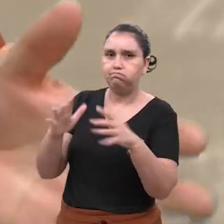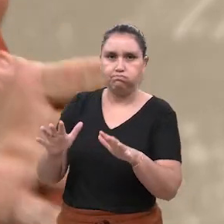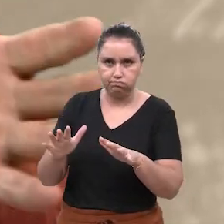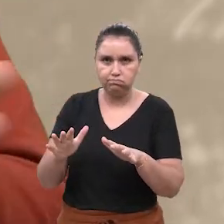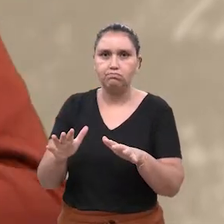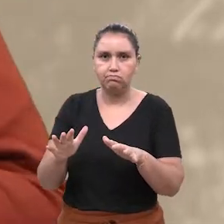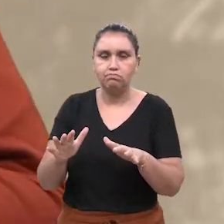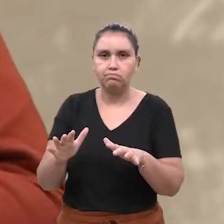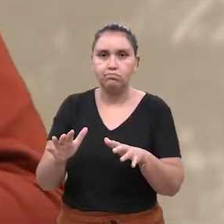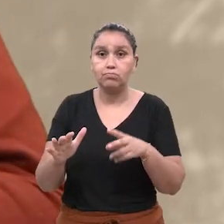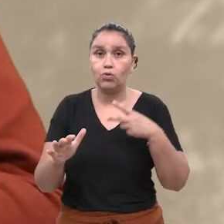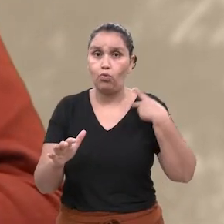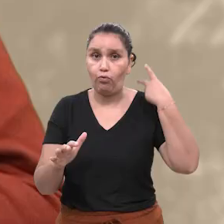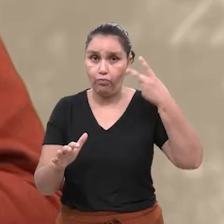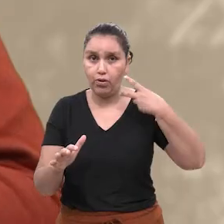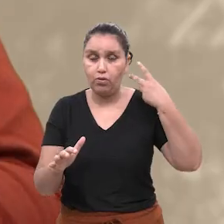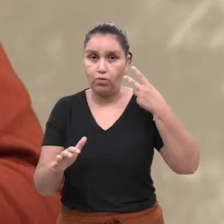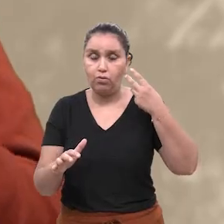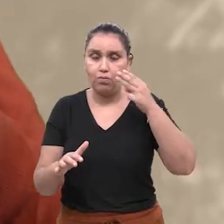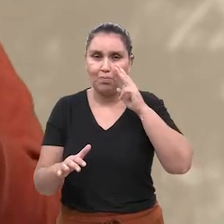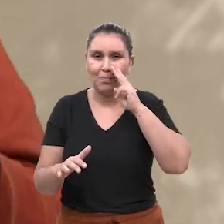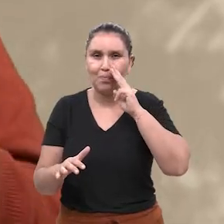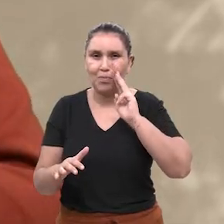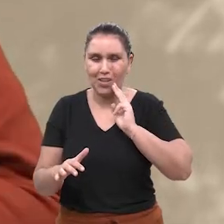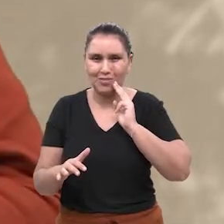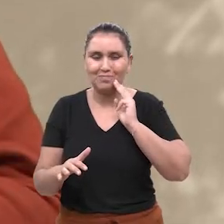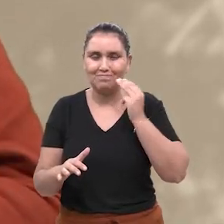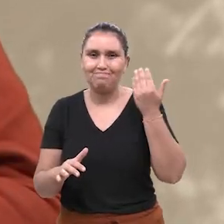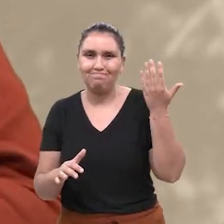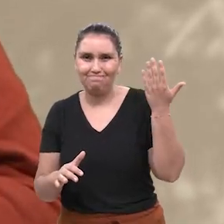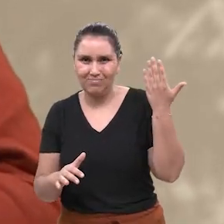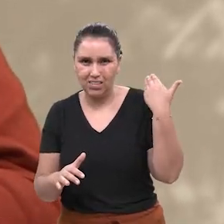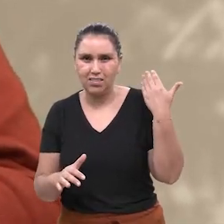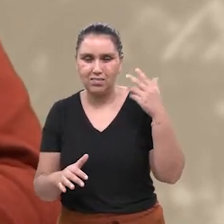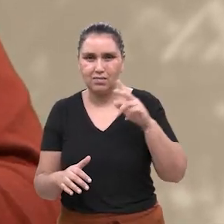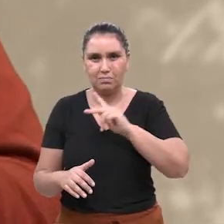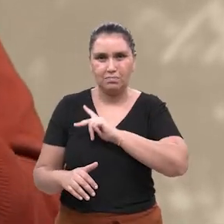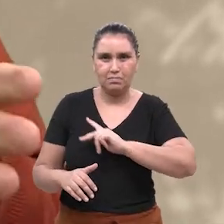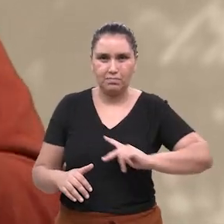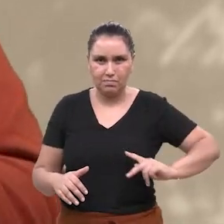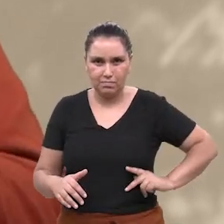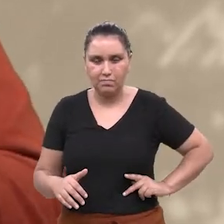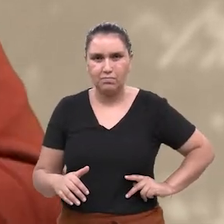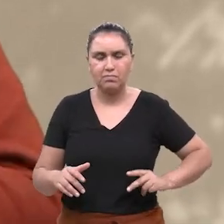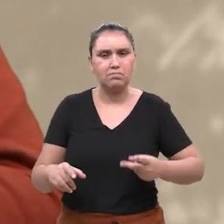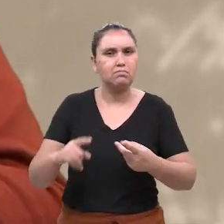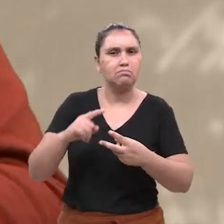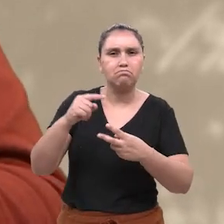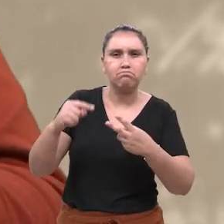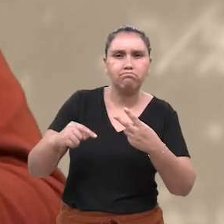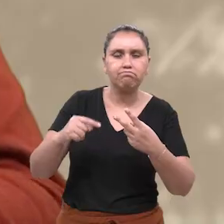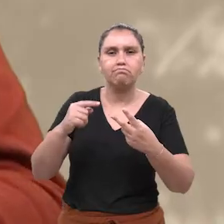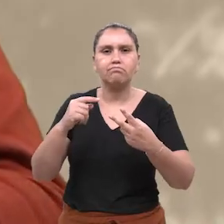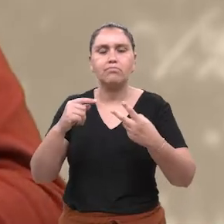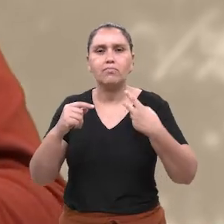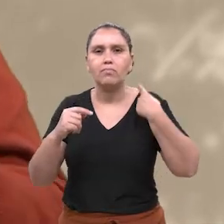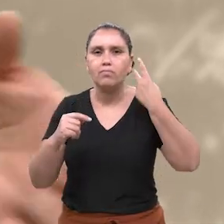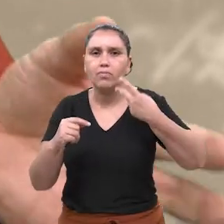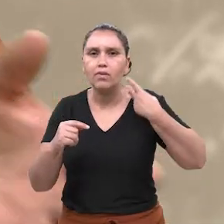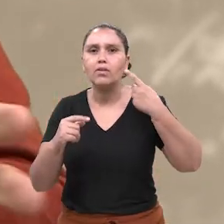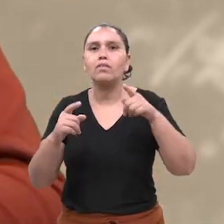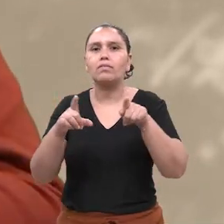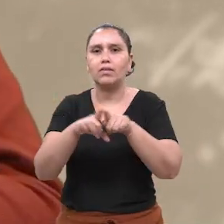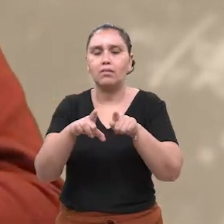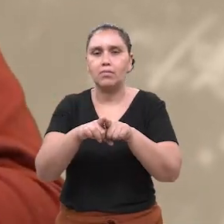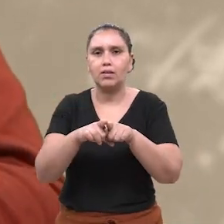botando o gabinete do vereador Mário Rossi, que eu era o presidente, mais 1 ou 2 vereadores se disponibilizou